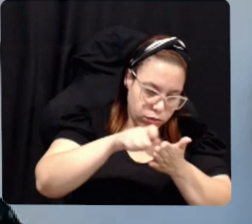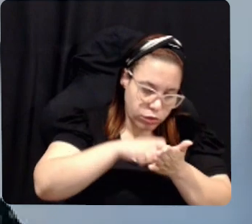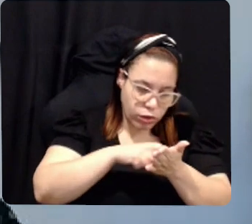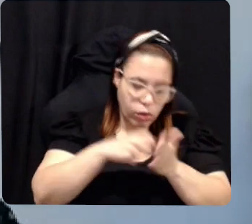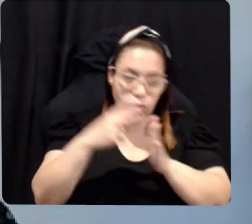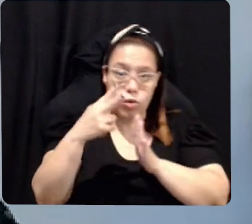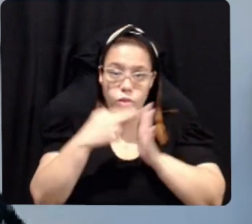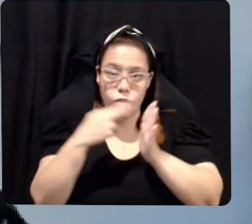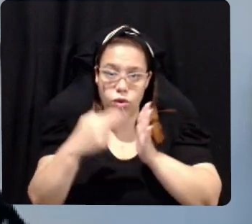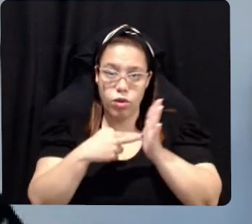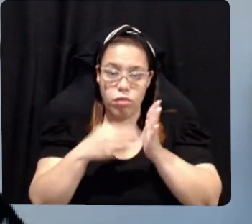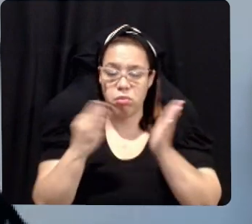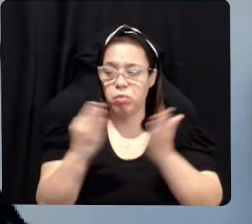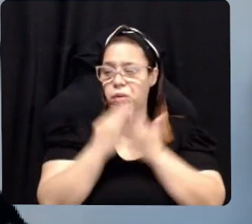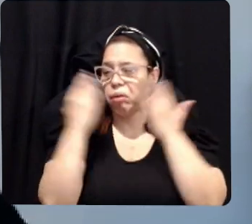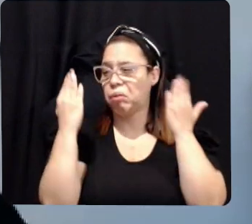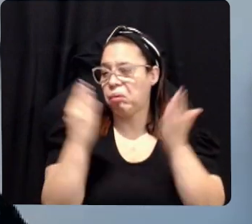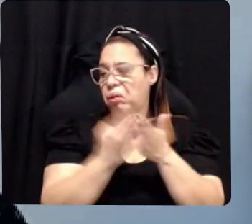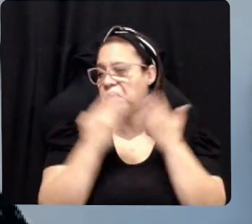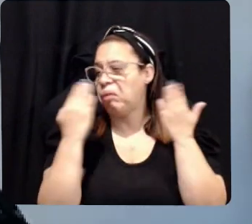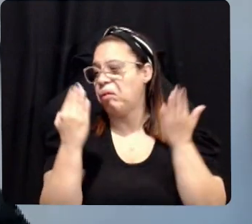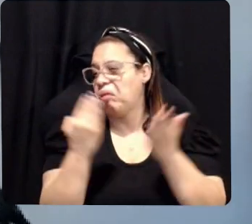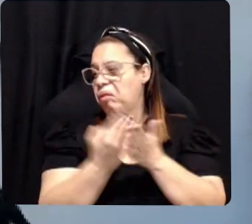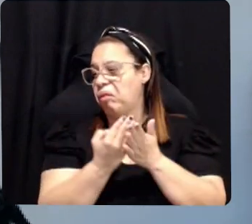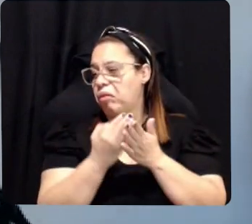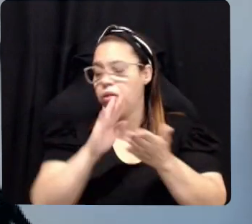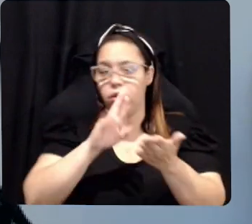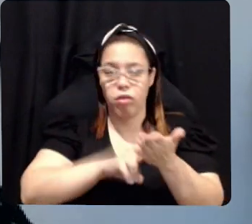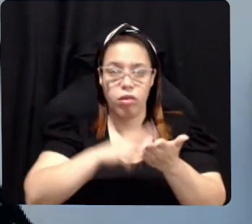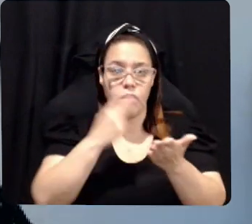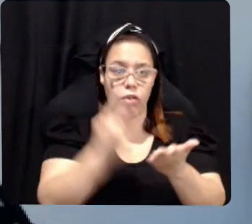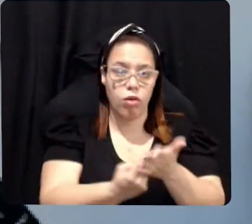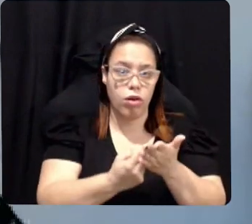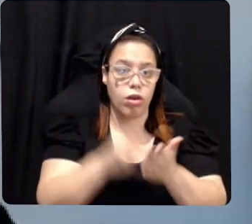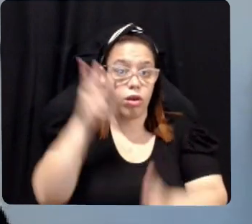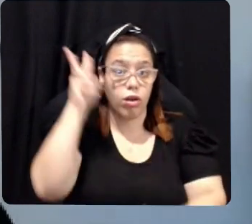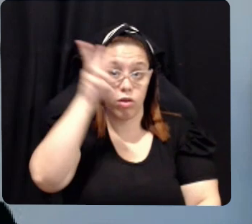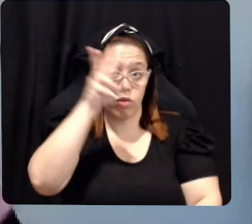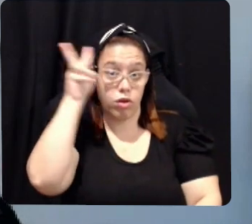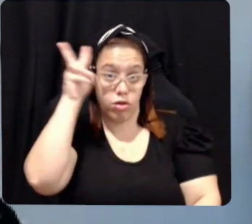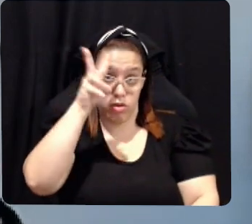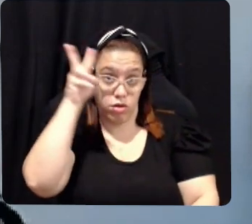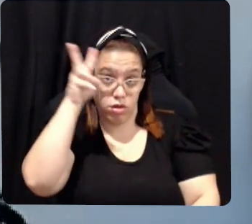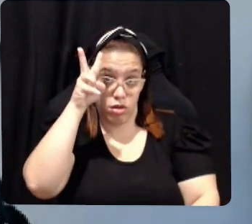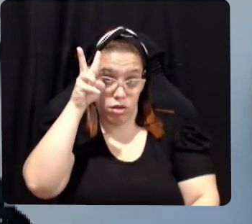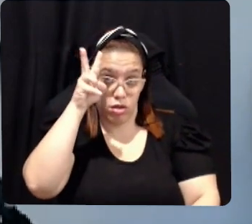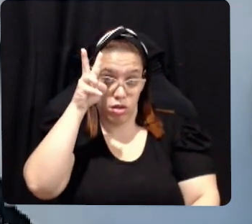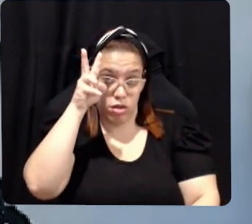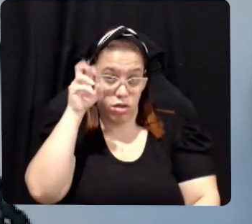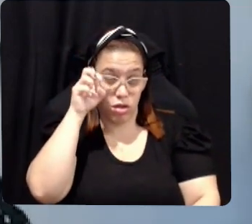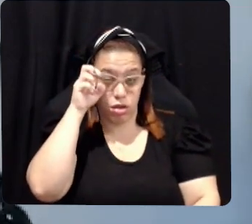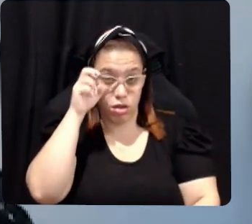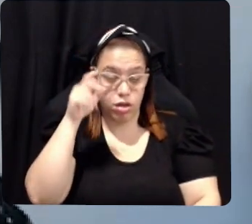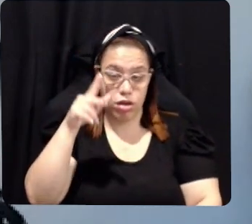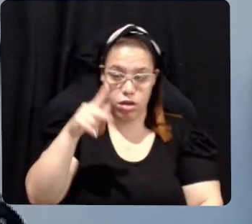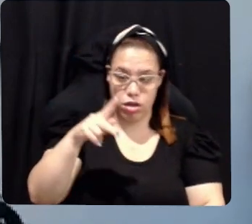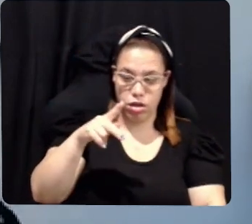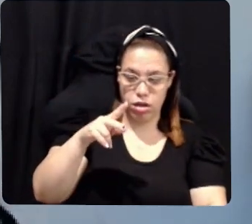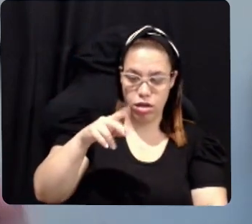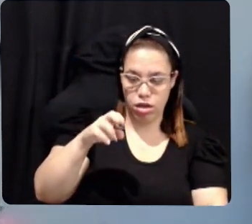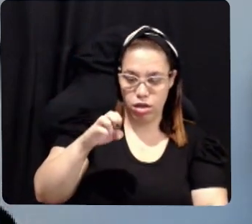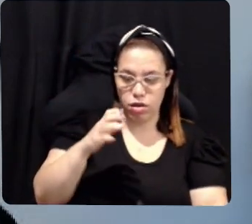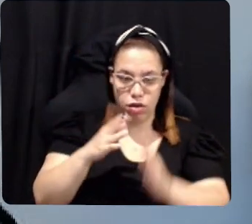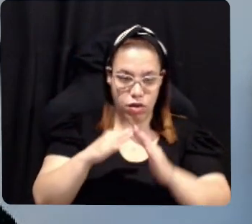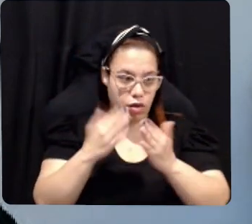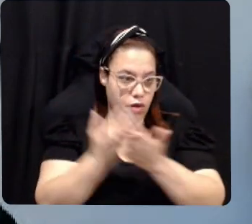leitura escrita. Um desenho mais pobre, uma dificuldade de interpretar uma história. Então, a gente pode notar ali